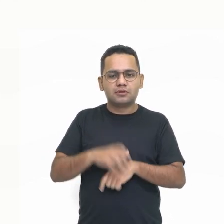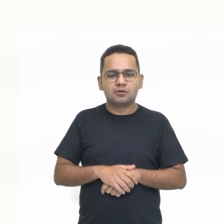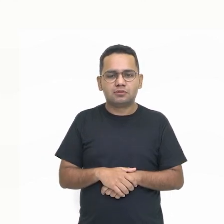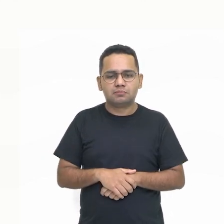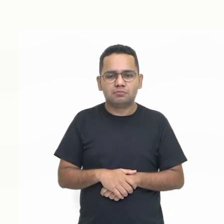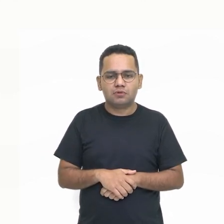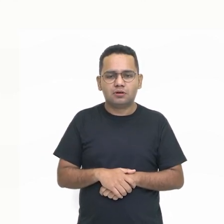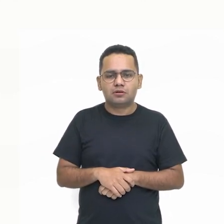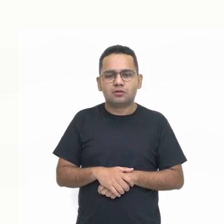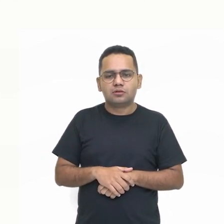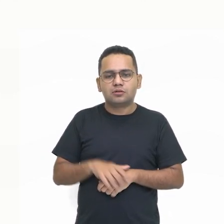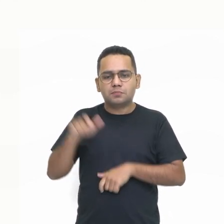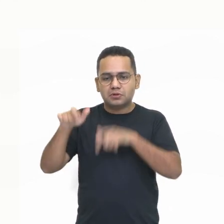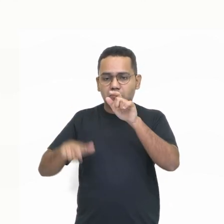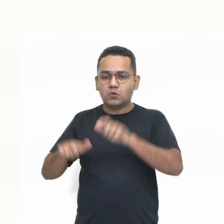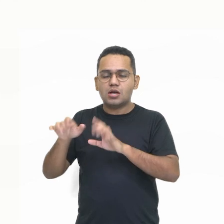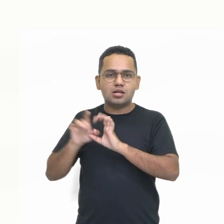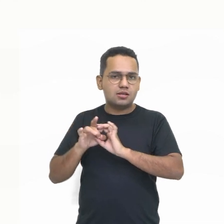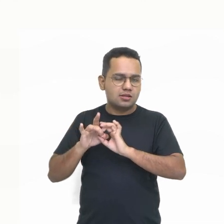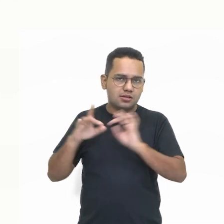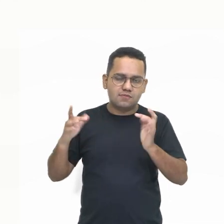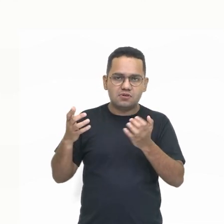que vinham para explorar